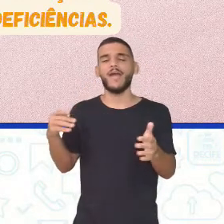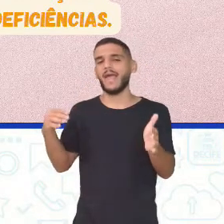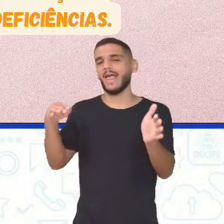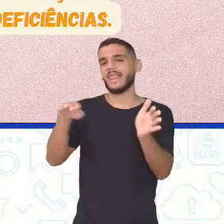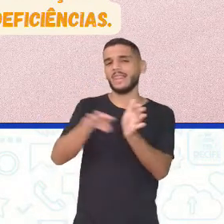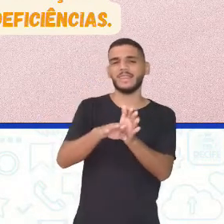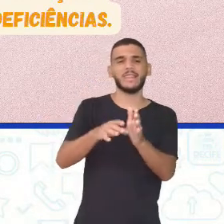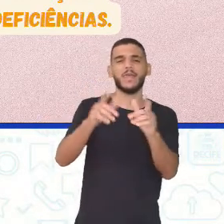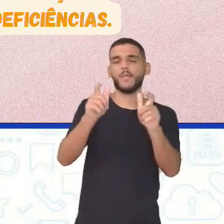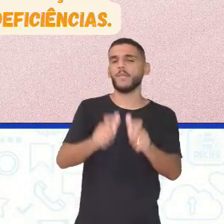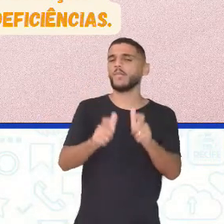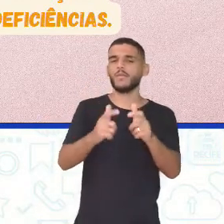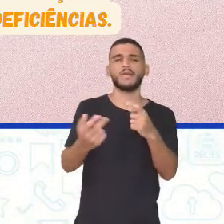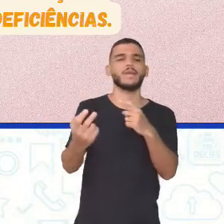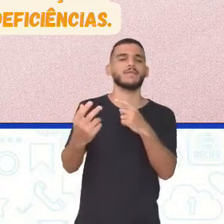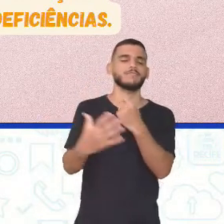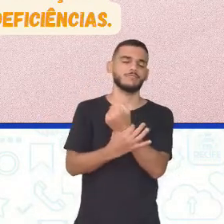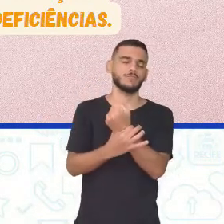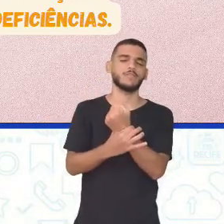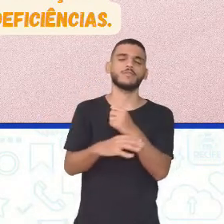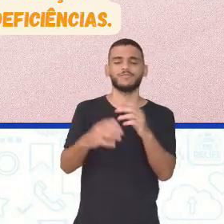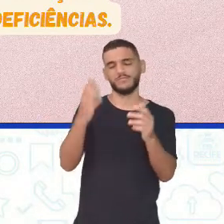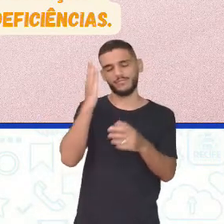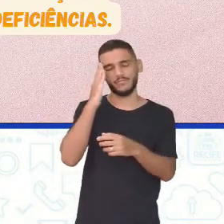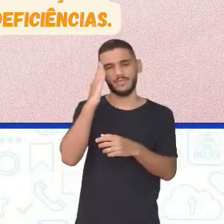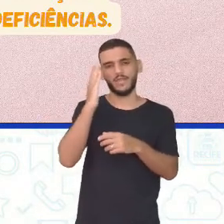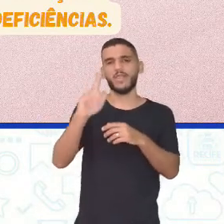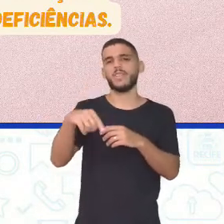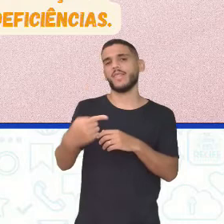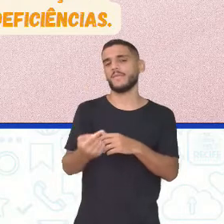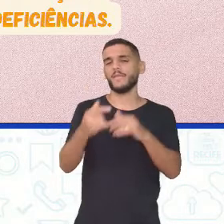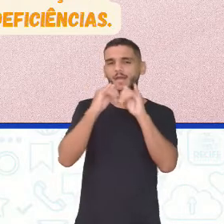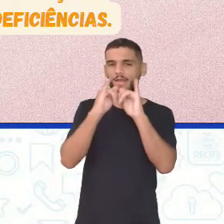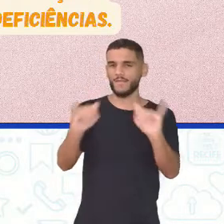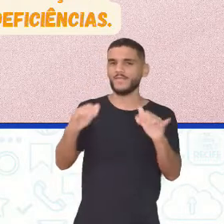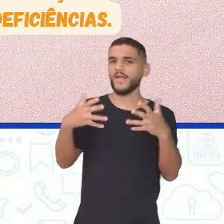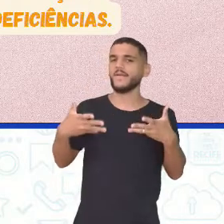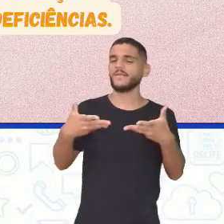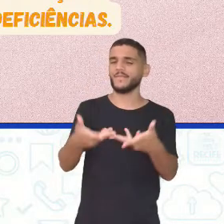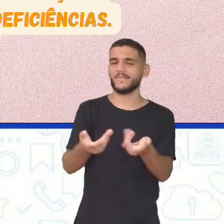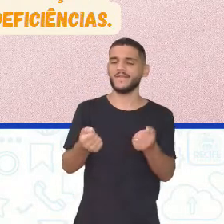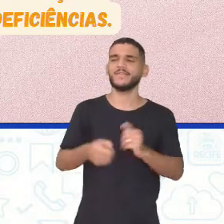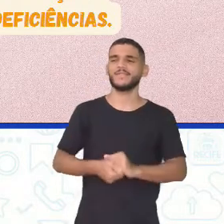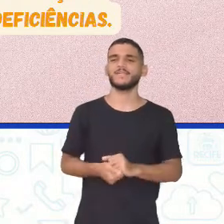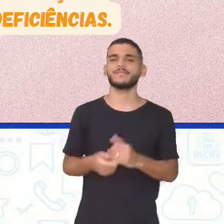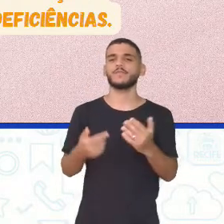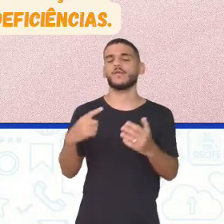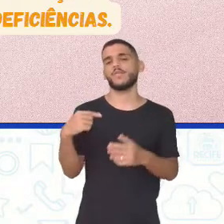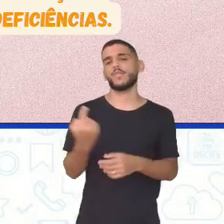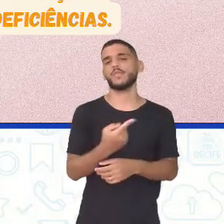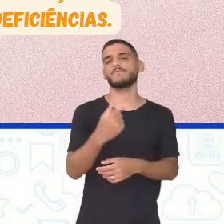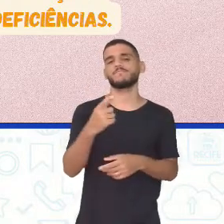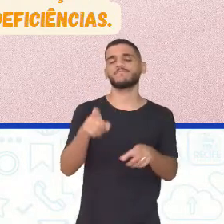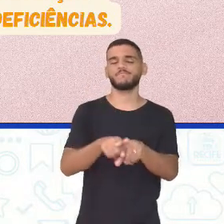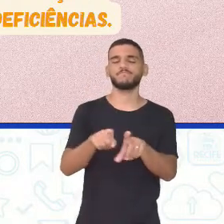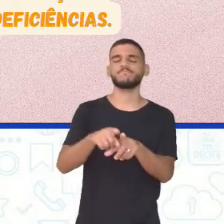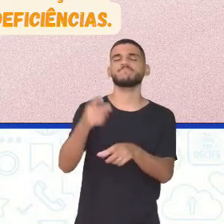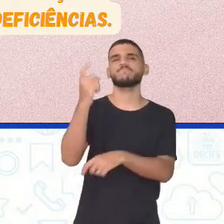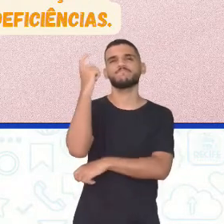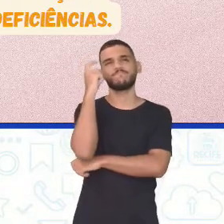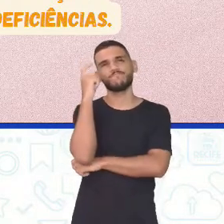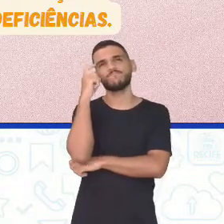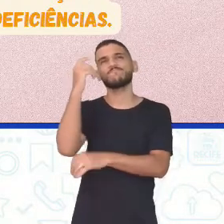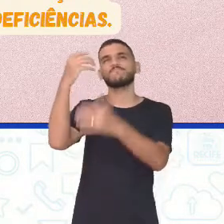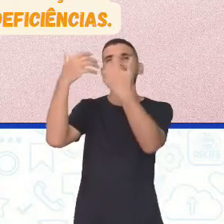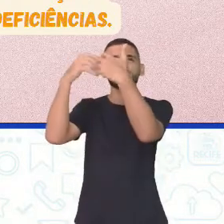questão da violência física. Mas, depois desses avisos maravilhosos, né, gente, que a gente tem que parar também para pensar, refletir